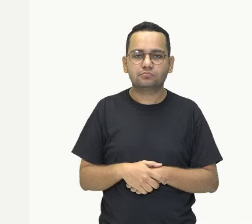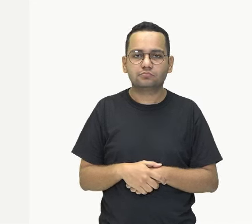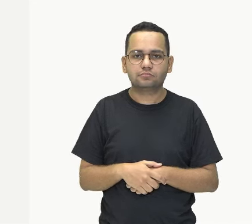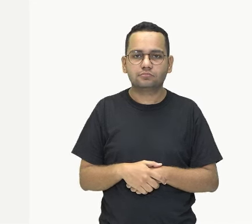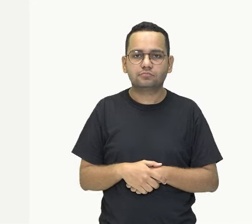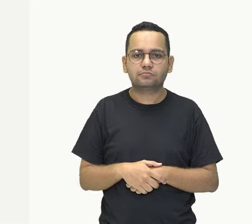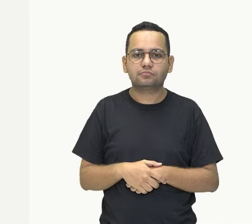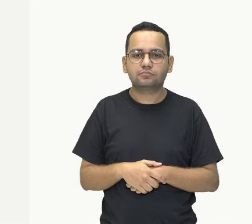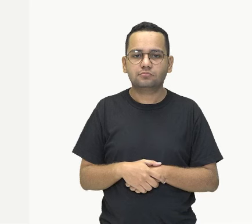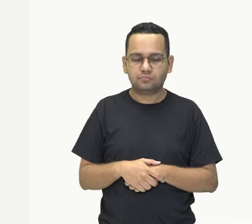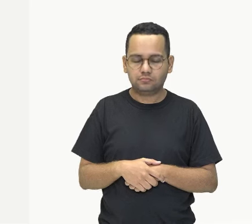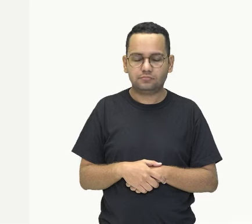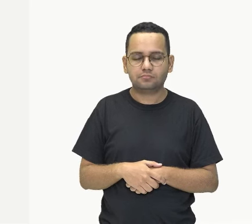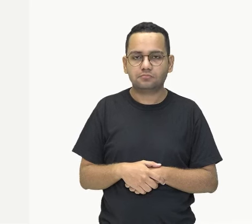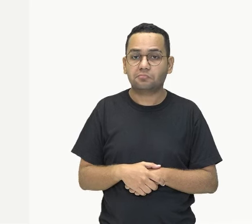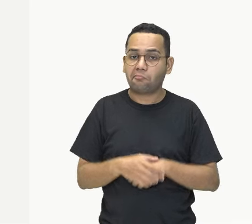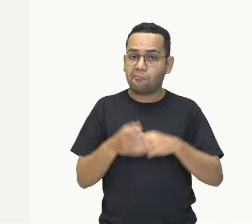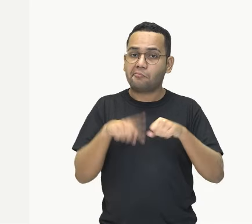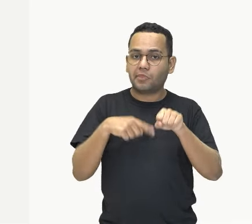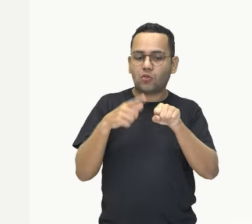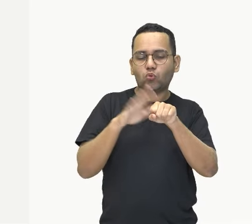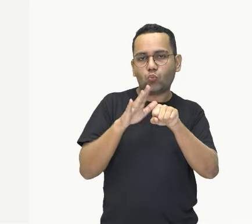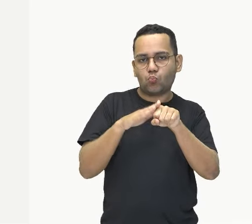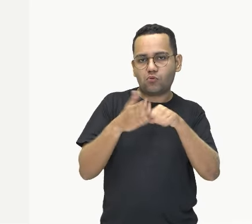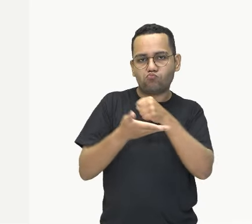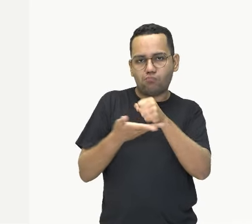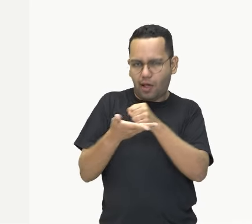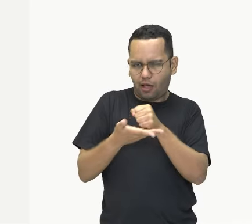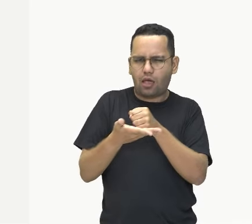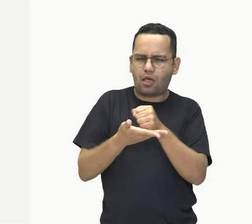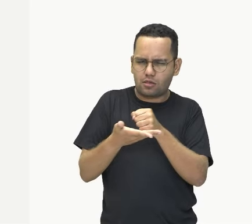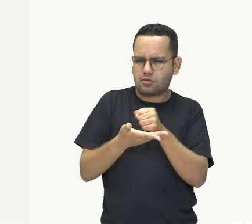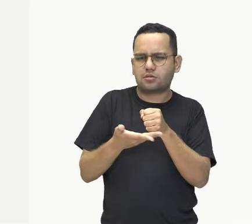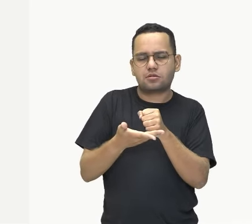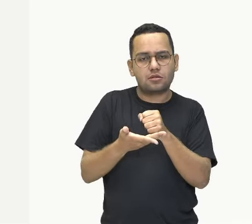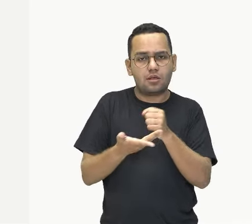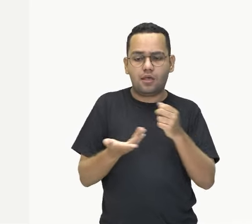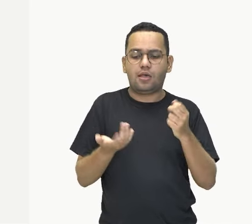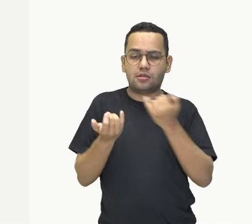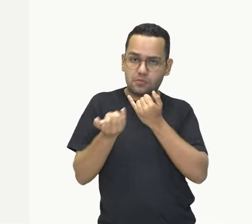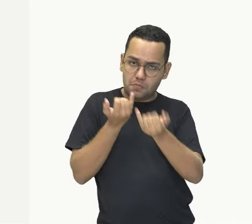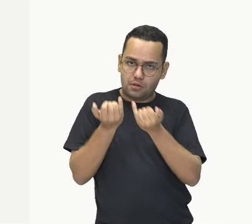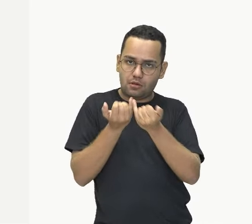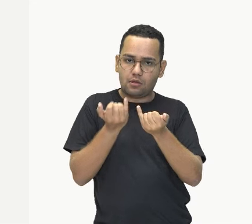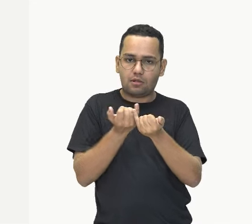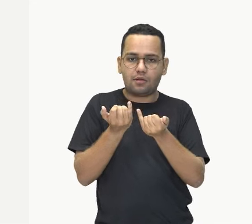de mesma base. Então, é uma multiplicação. Mesma base, A.